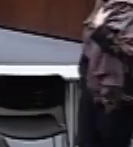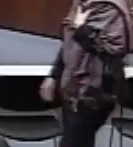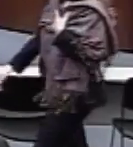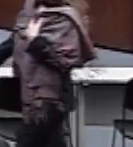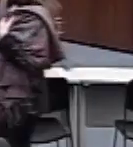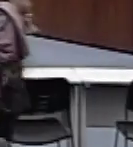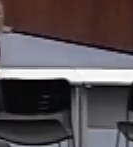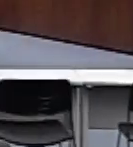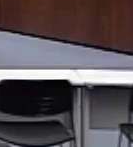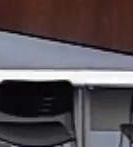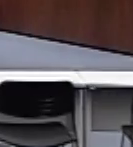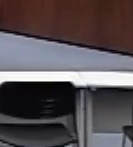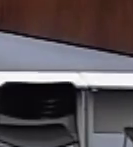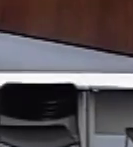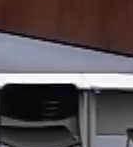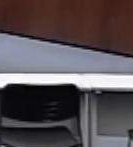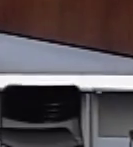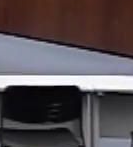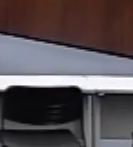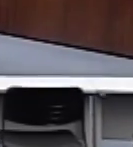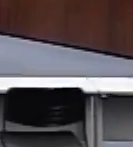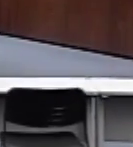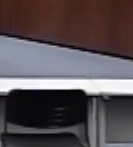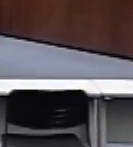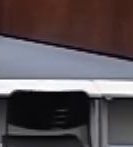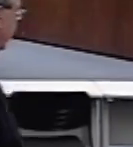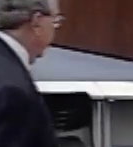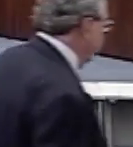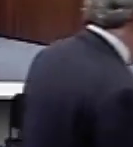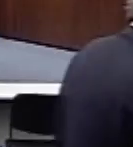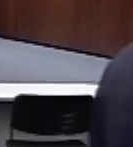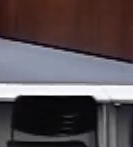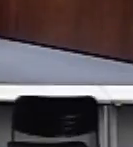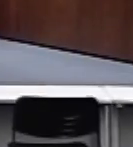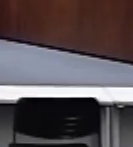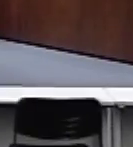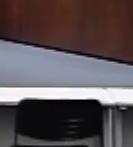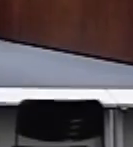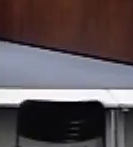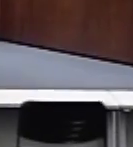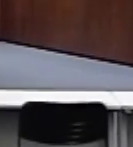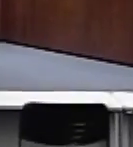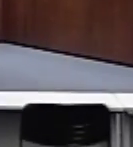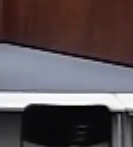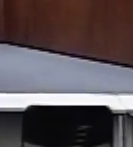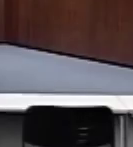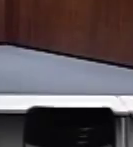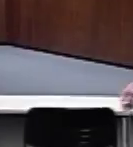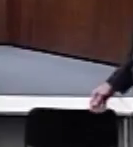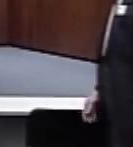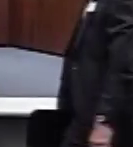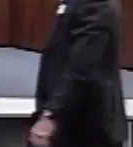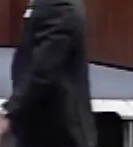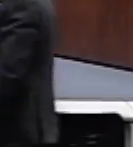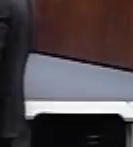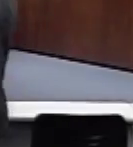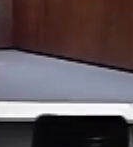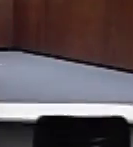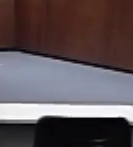passa. Passei. A doutora Zuleika já está lá? Não, tá a doutora Zilda.